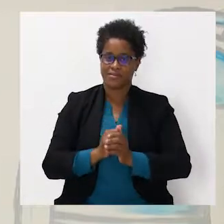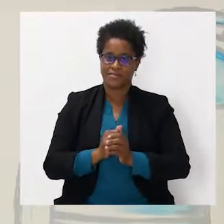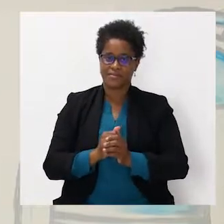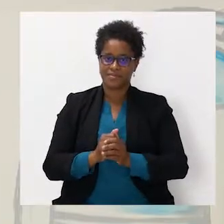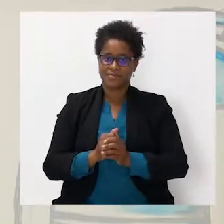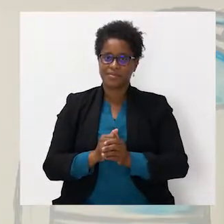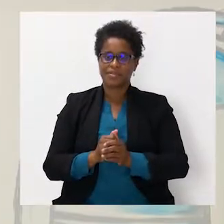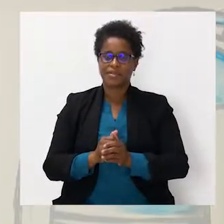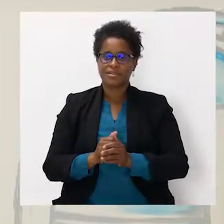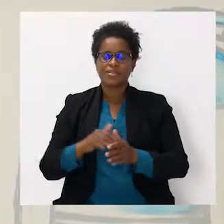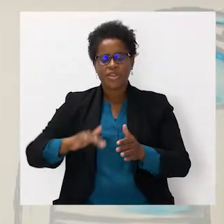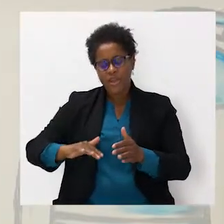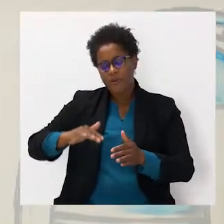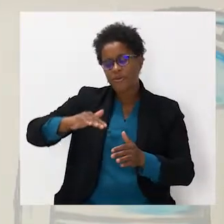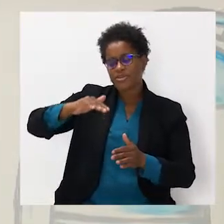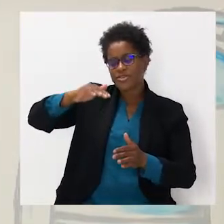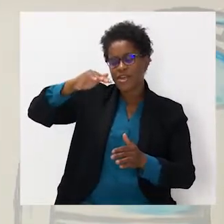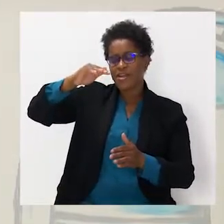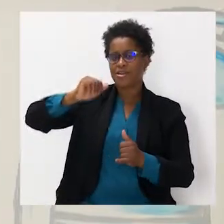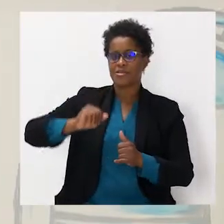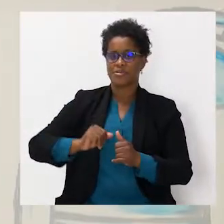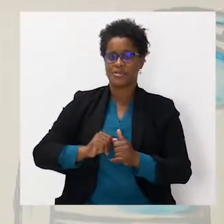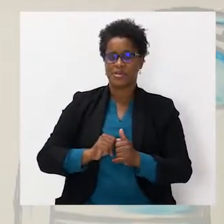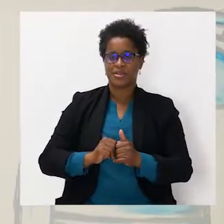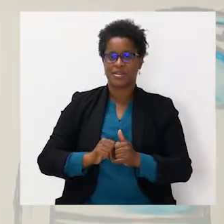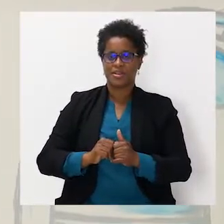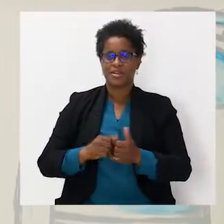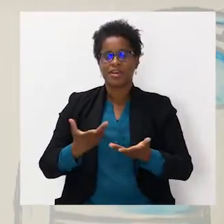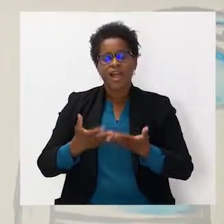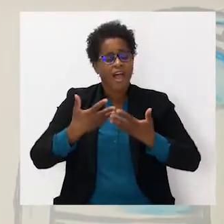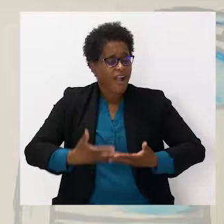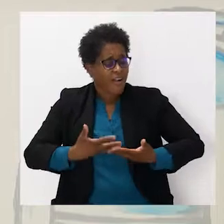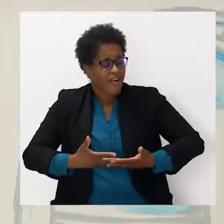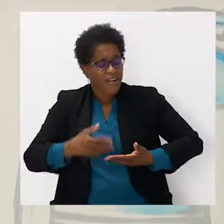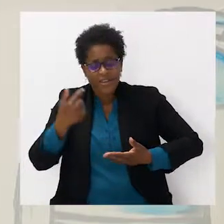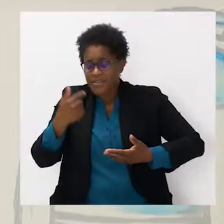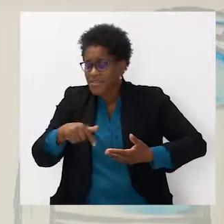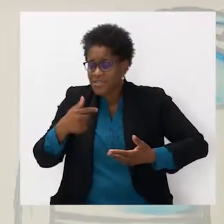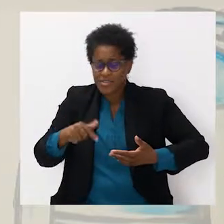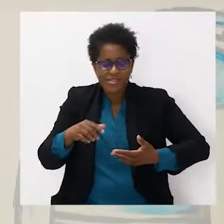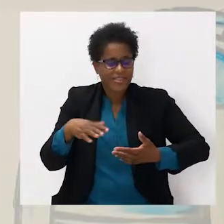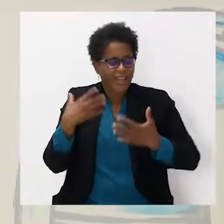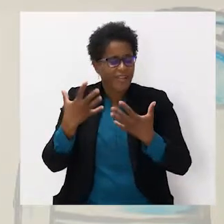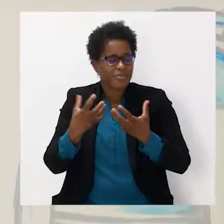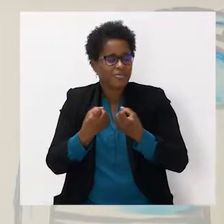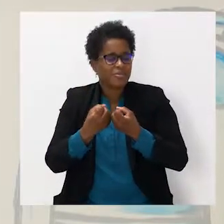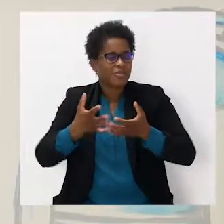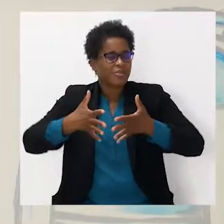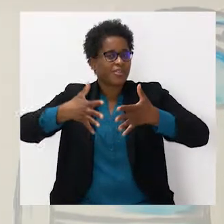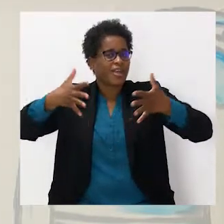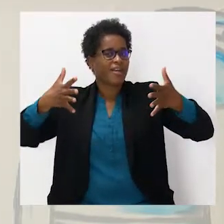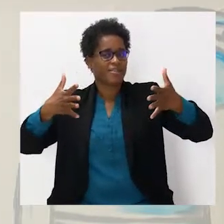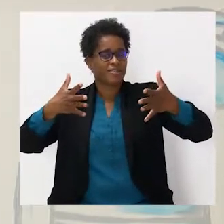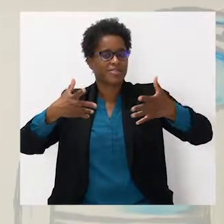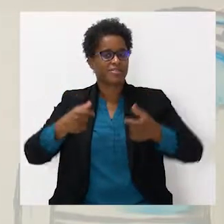ribeira. Cresceu, cresceu, cresceu, agora está frondosa.